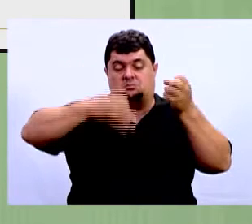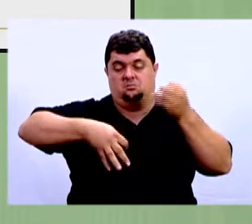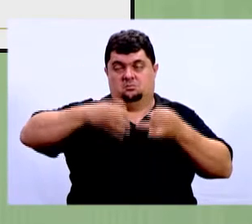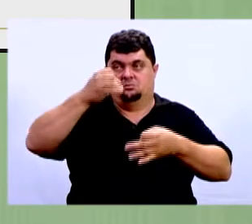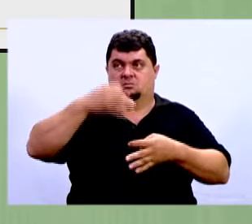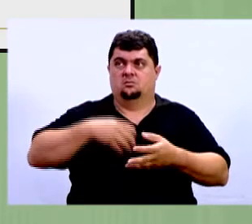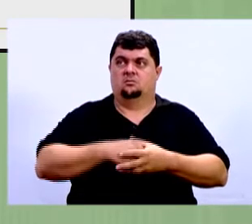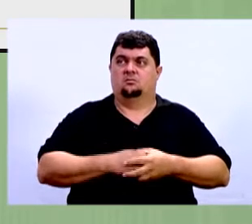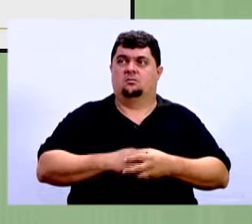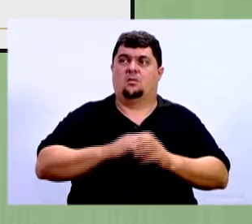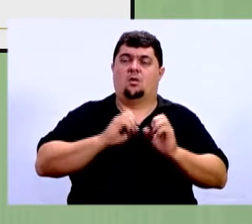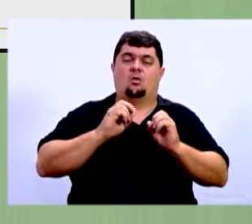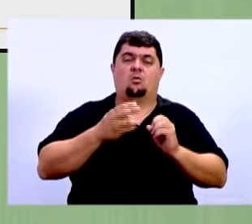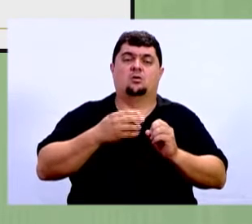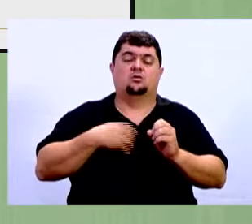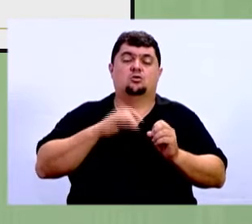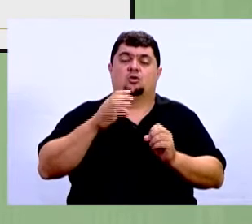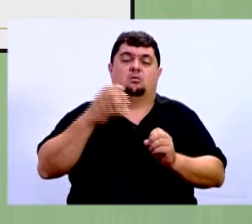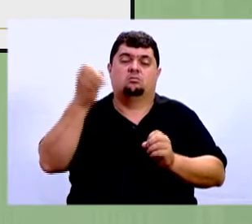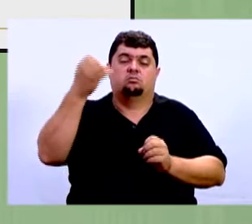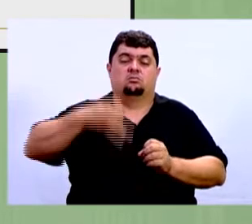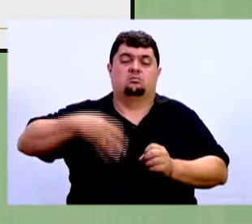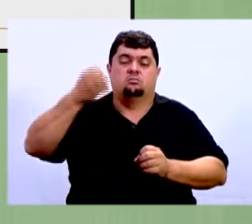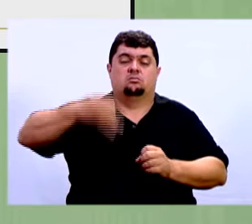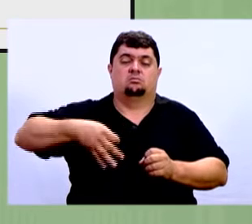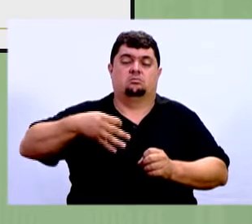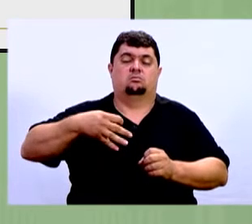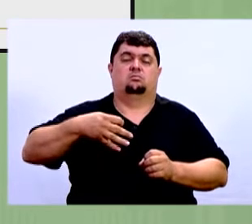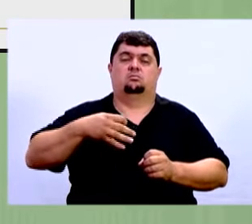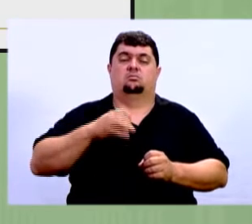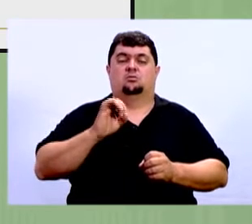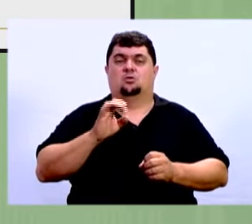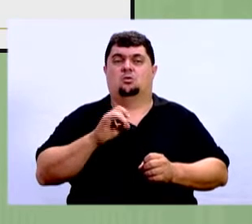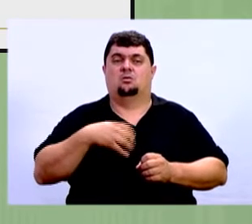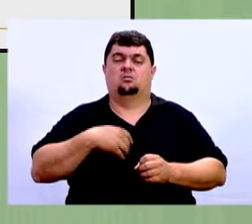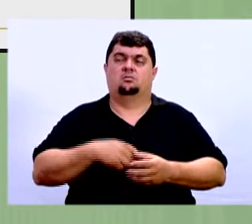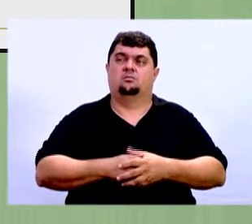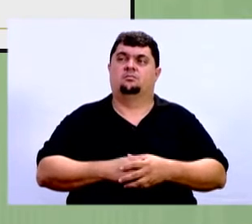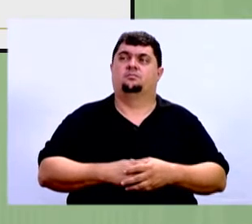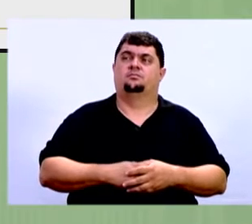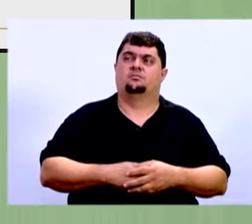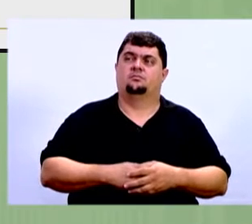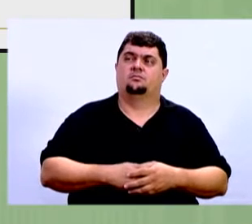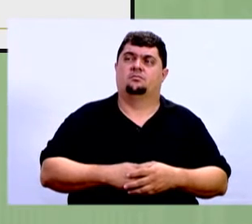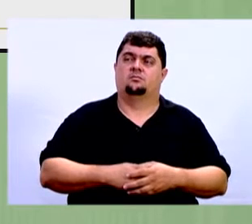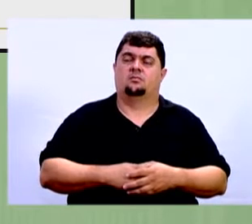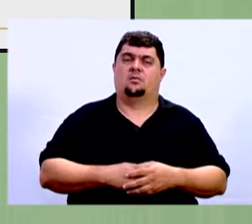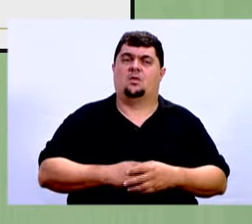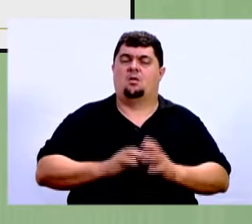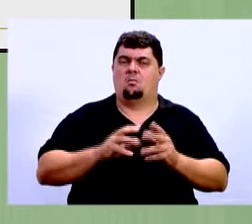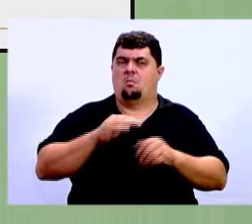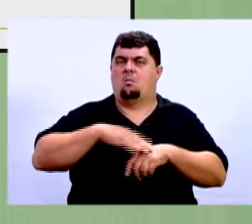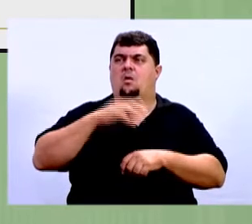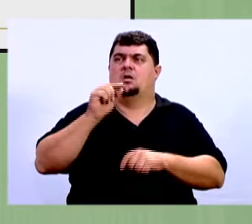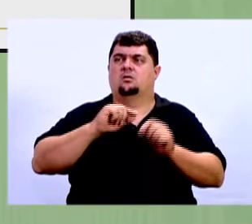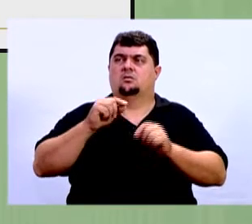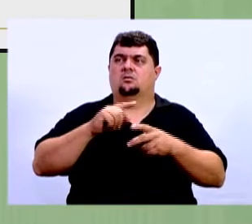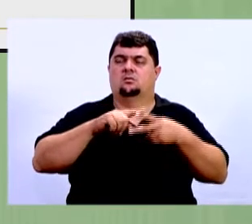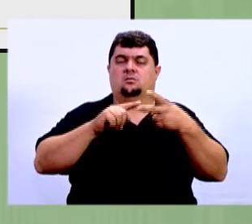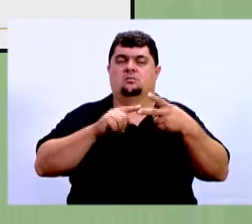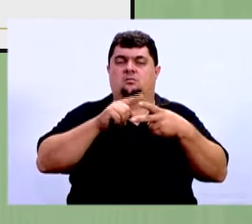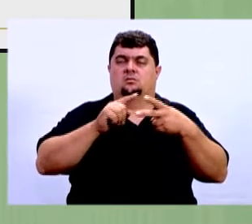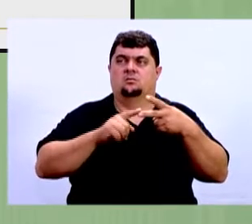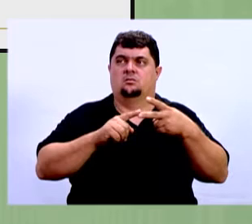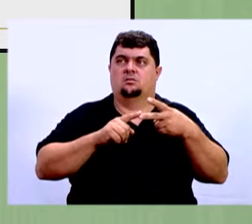situação, ou ela pode ser mais explicativa mesmo, né? Você tenta explicar. A maioria das pesquisas, normalmente, ela aborda esses 2 primeiros,